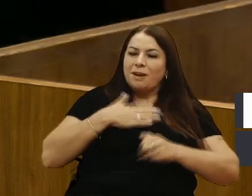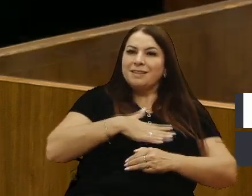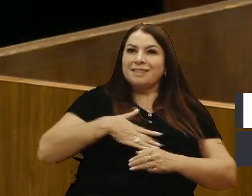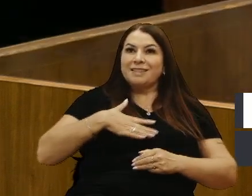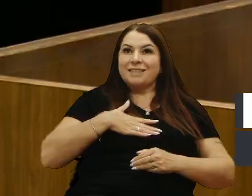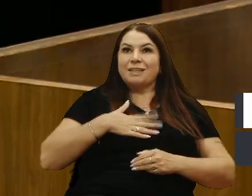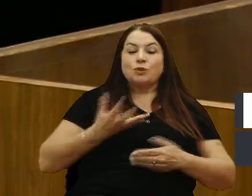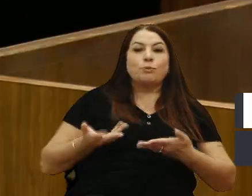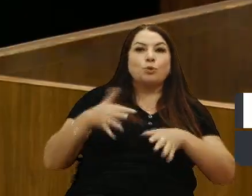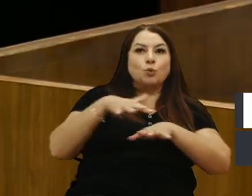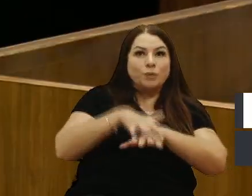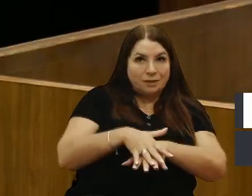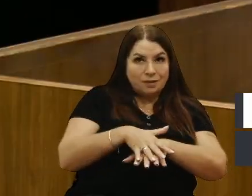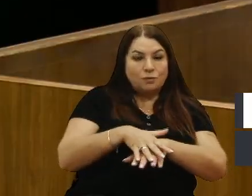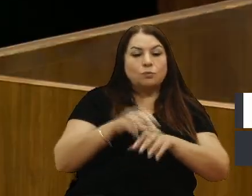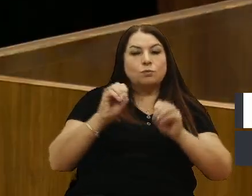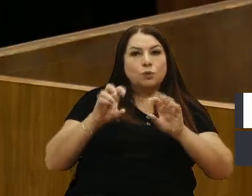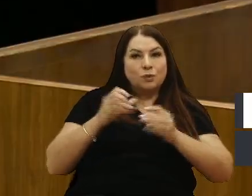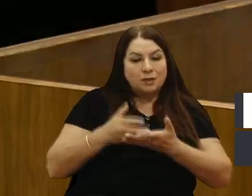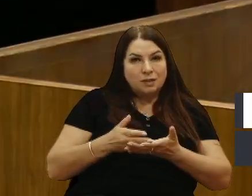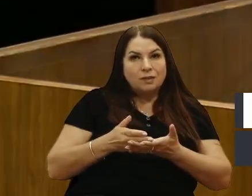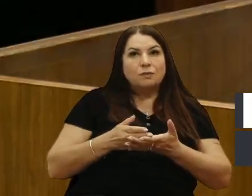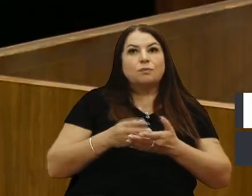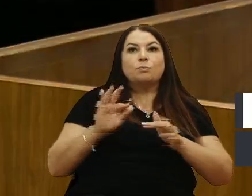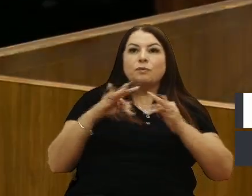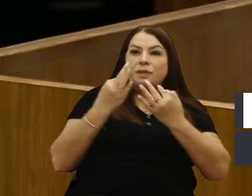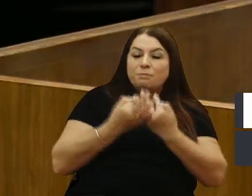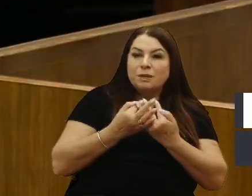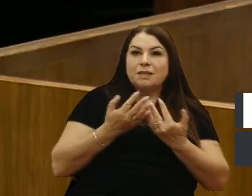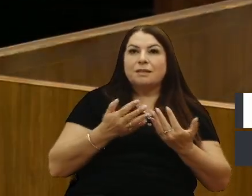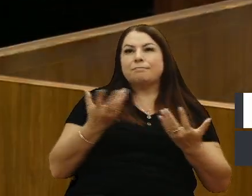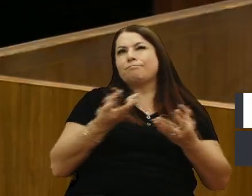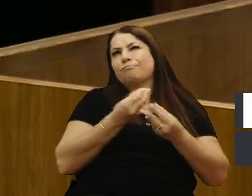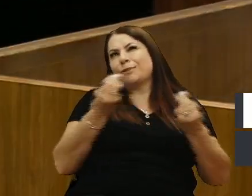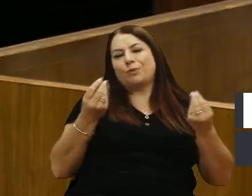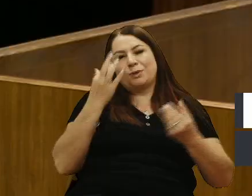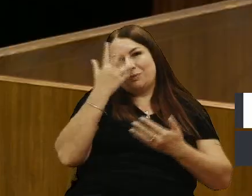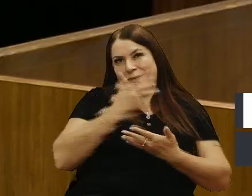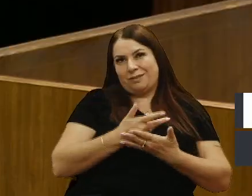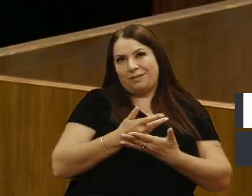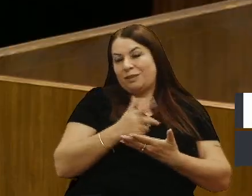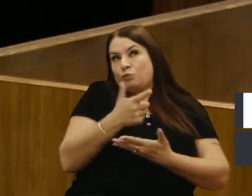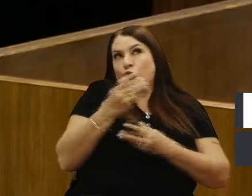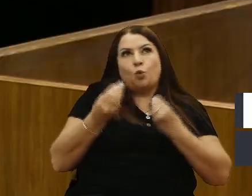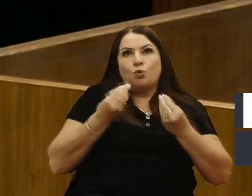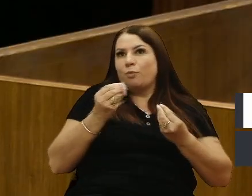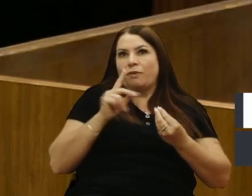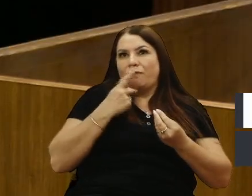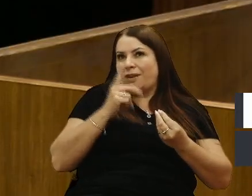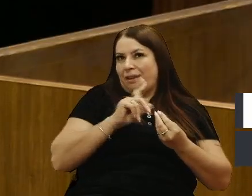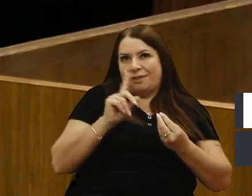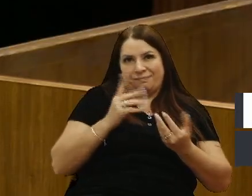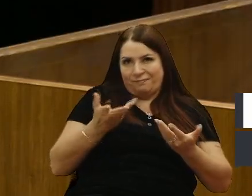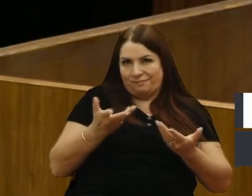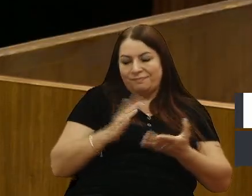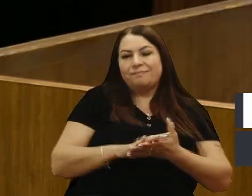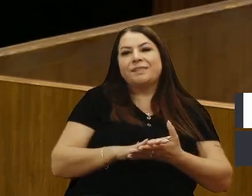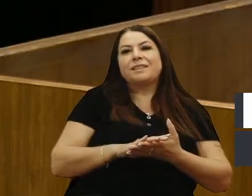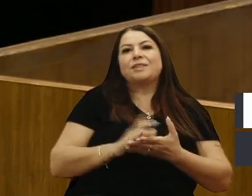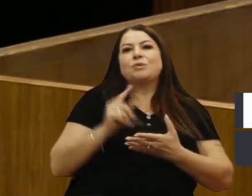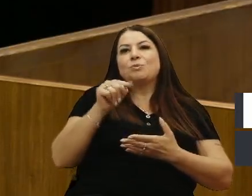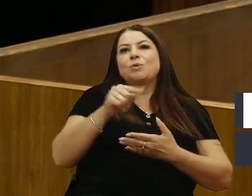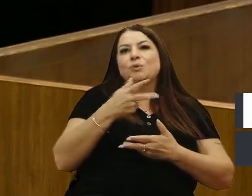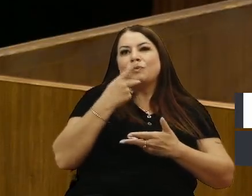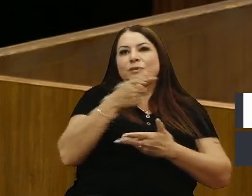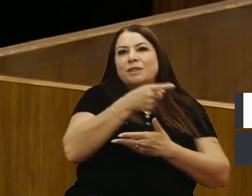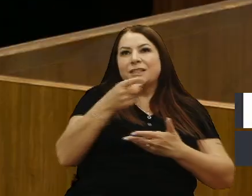sobre inclusão, sobre educação, sobre família. Tanta coisa bonita, né? Então não tinha como não falar sobre isso. Então eu trouxe um pouco